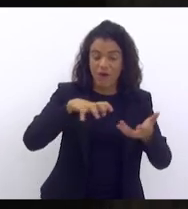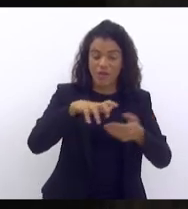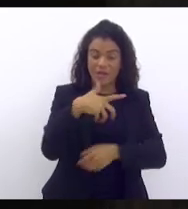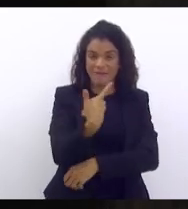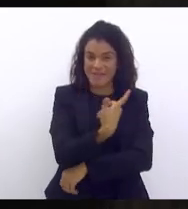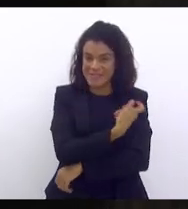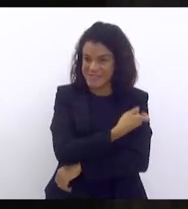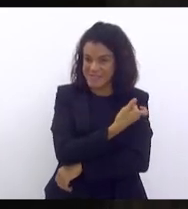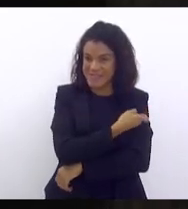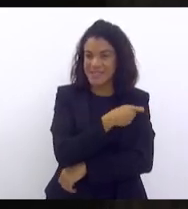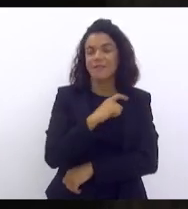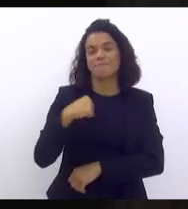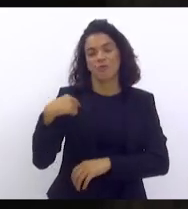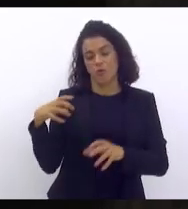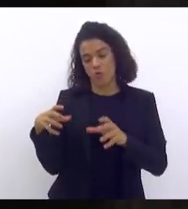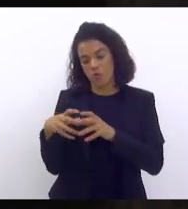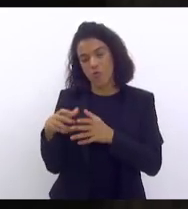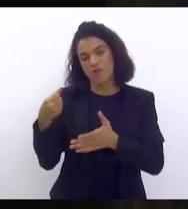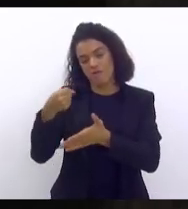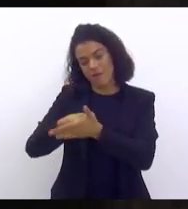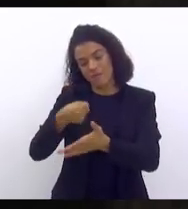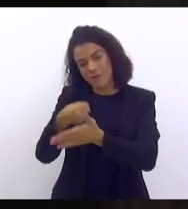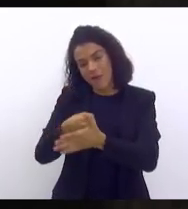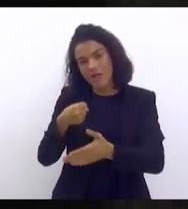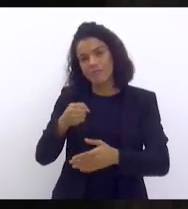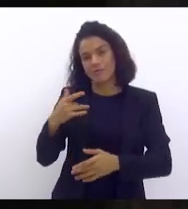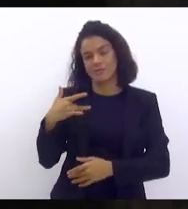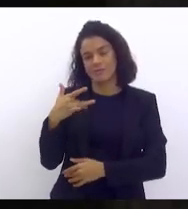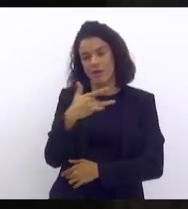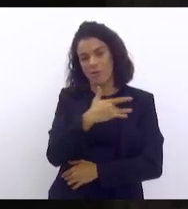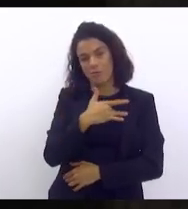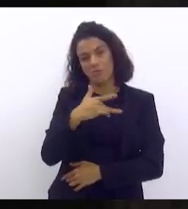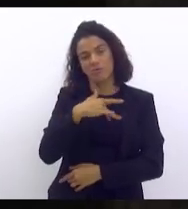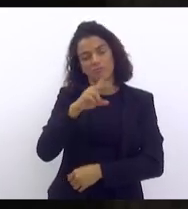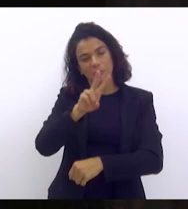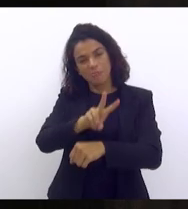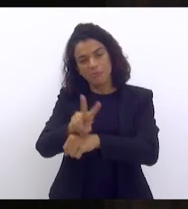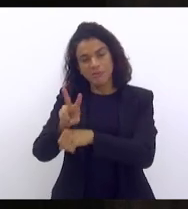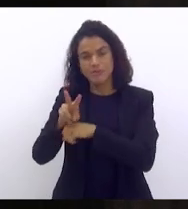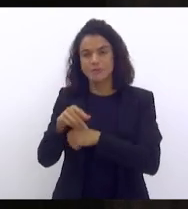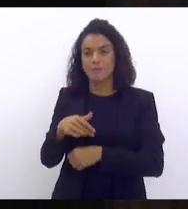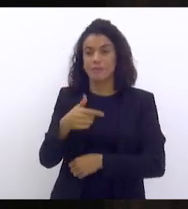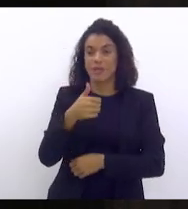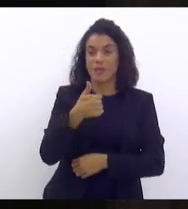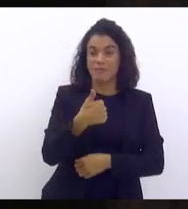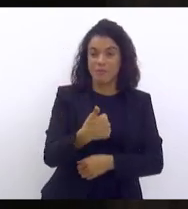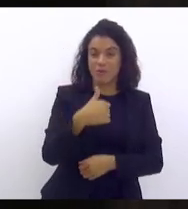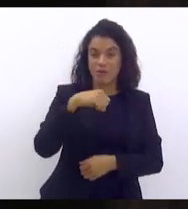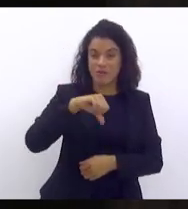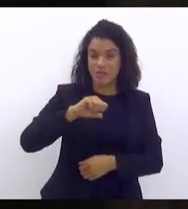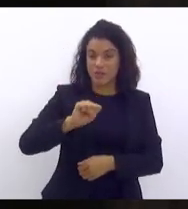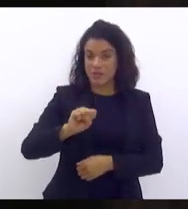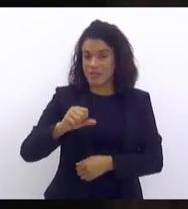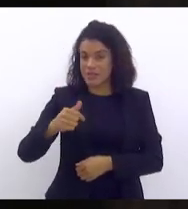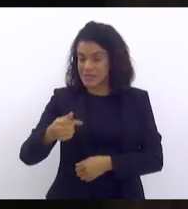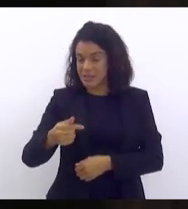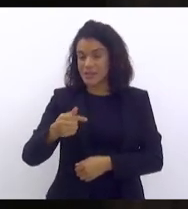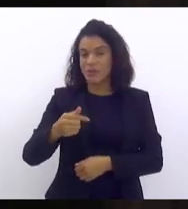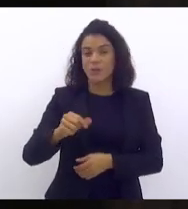grupo estava lá, sempre brigando pela saúde da população do Rio e desse país. Em 1987, os